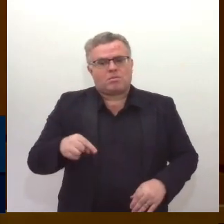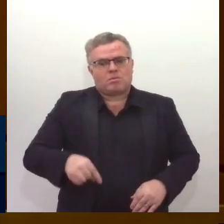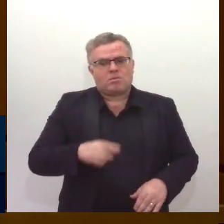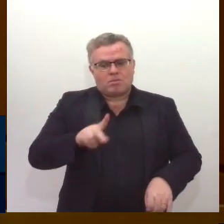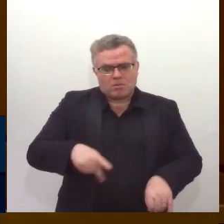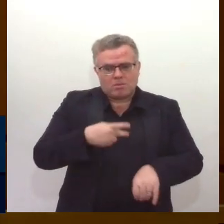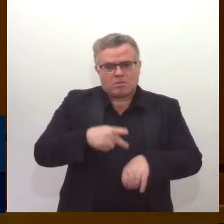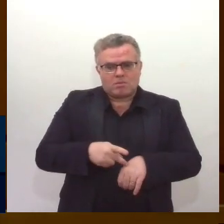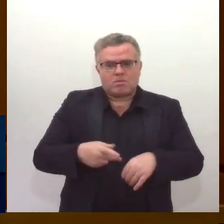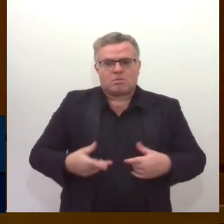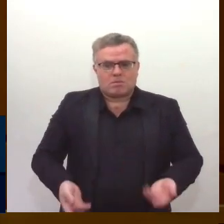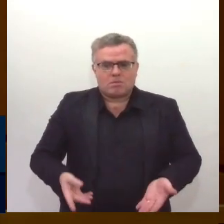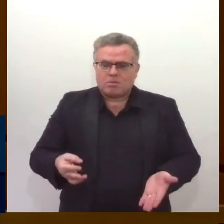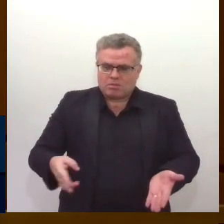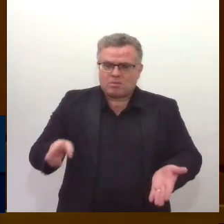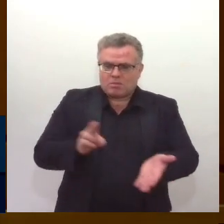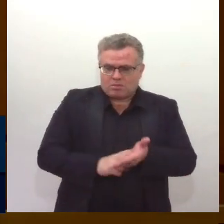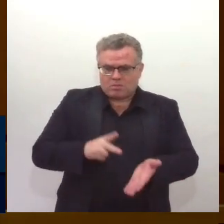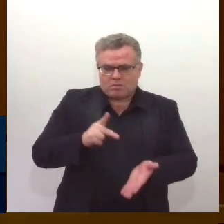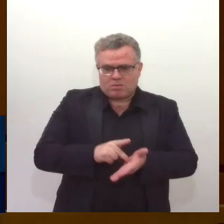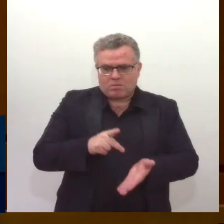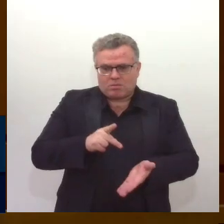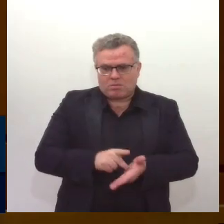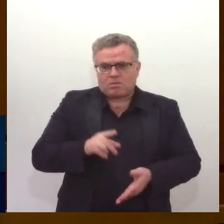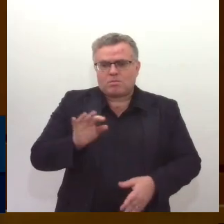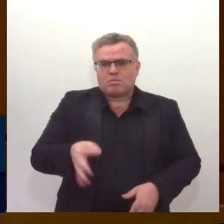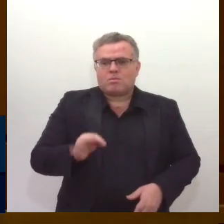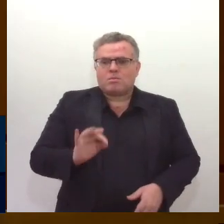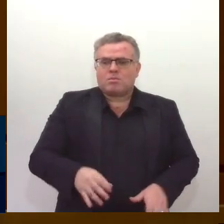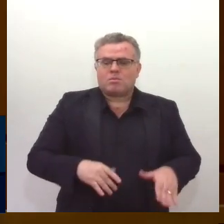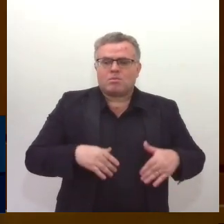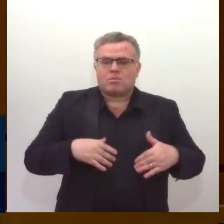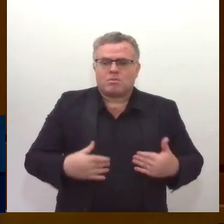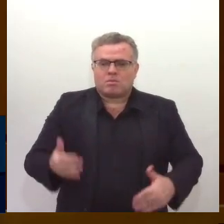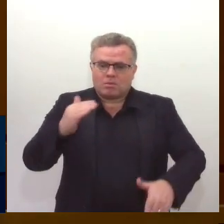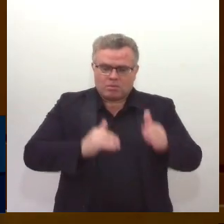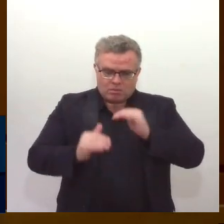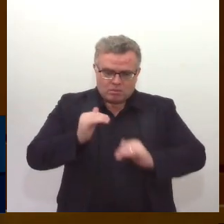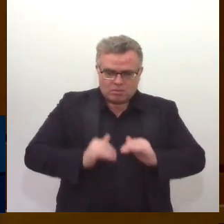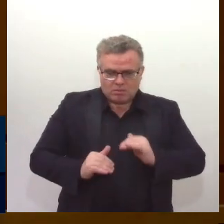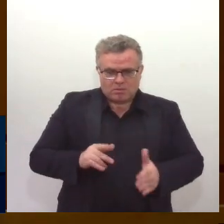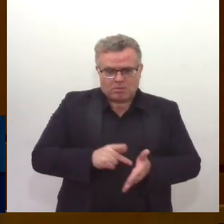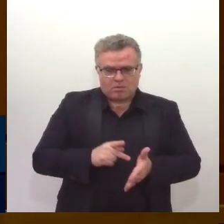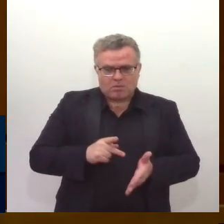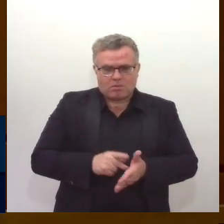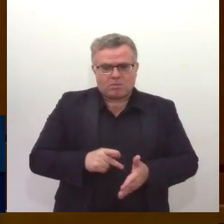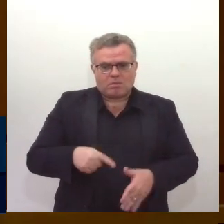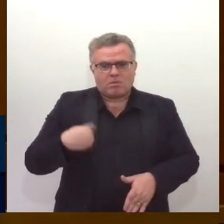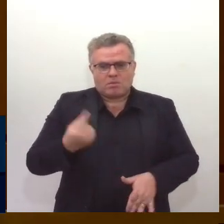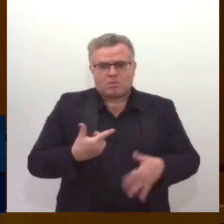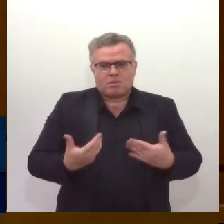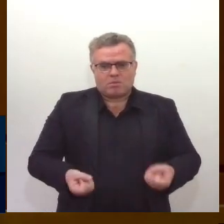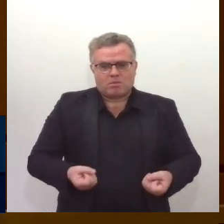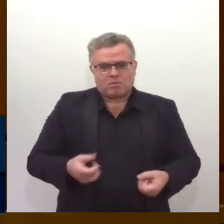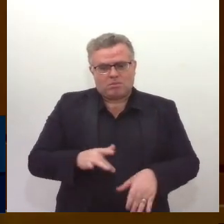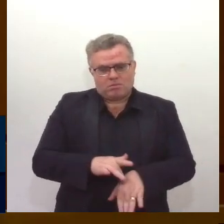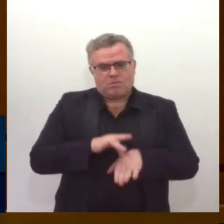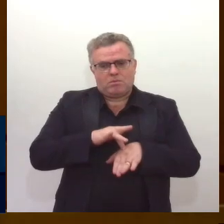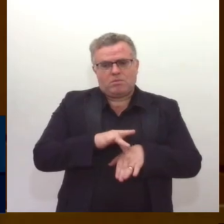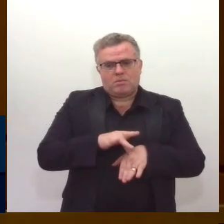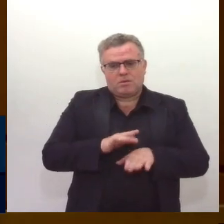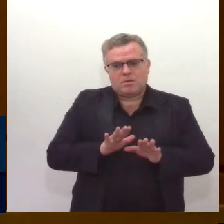é uma ameaça, isso sim que é um retrocesso, se a gente tivesse reeleger. Mas em